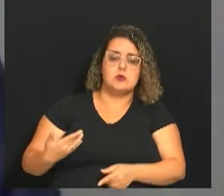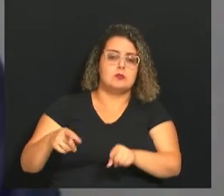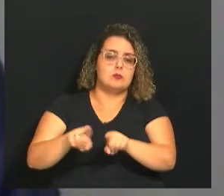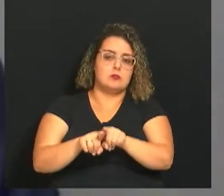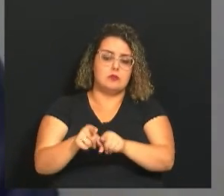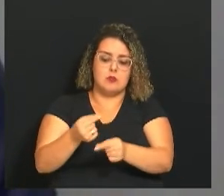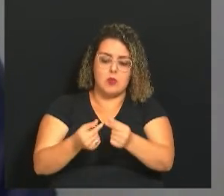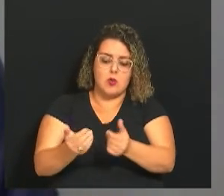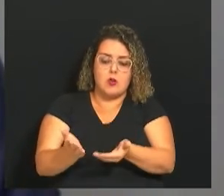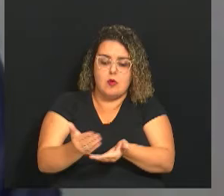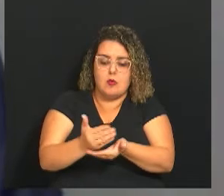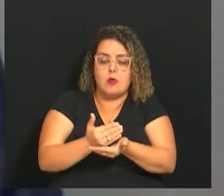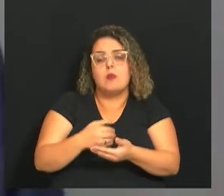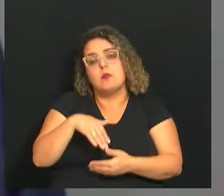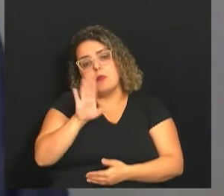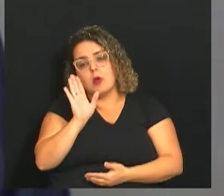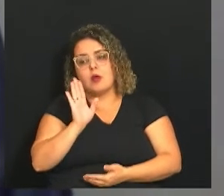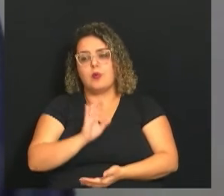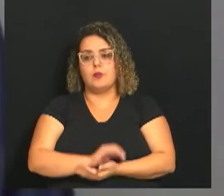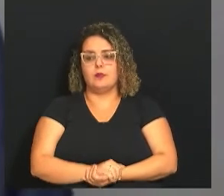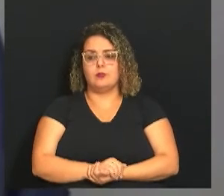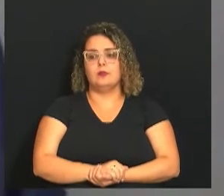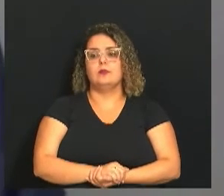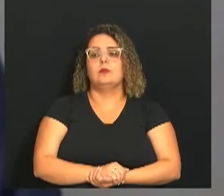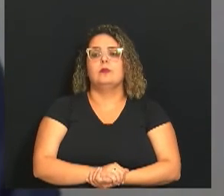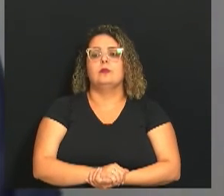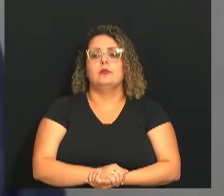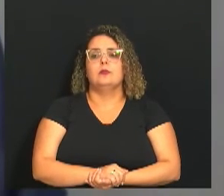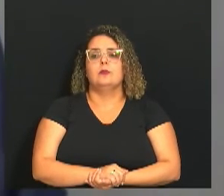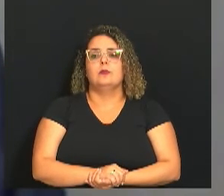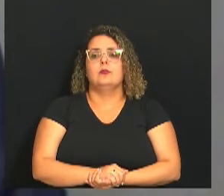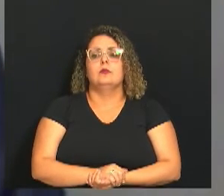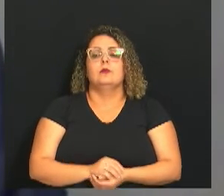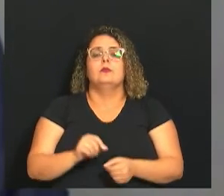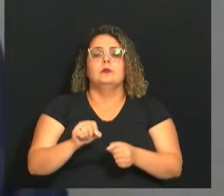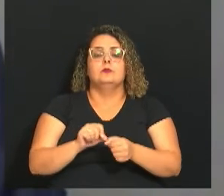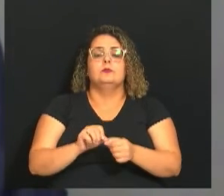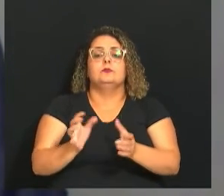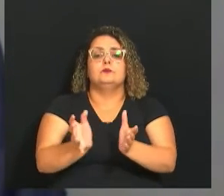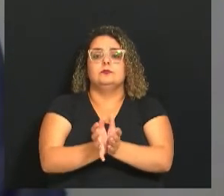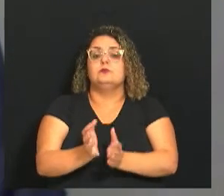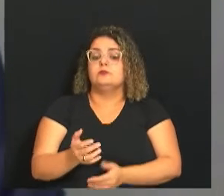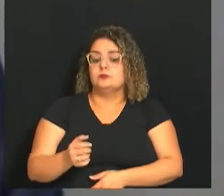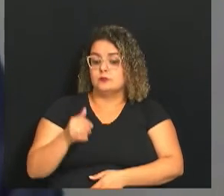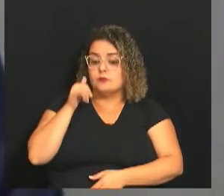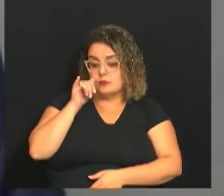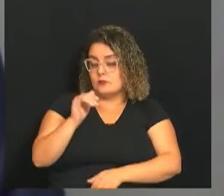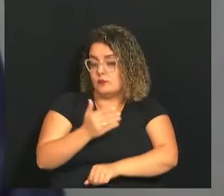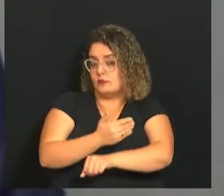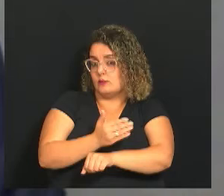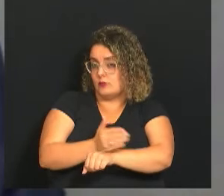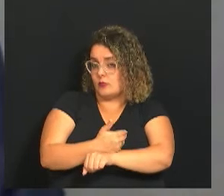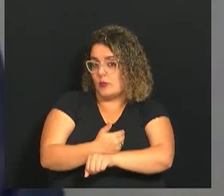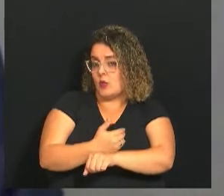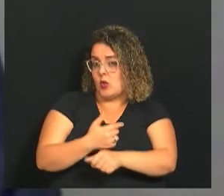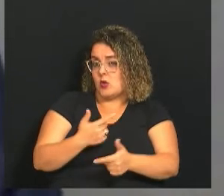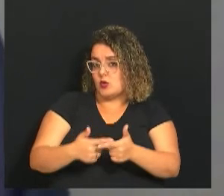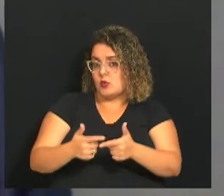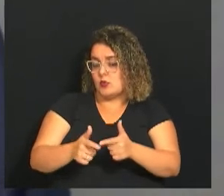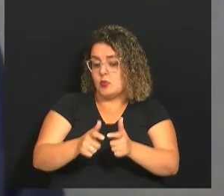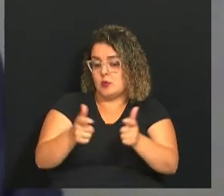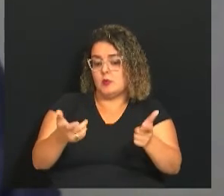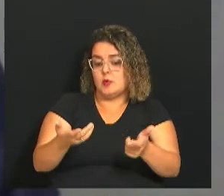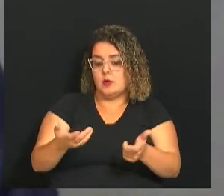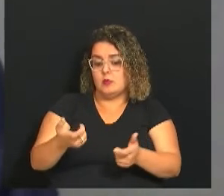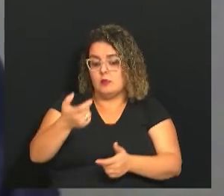esse trabalho que vocês fazem na Comissão de Prevenção é importantíssimo até para conscientizar todos da importância